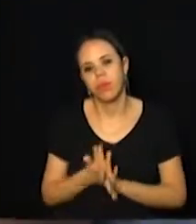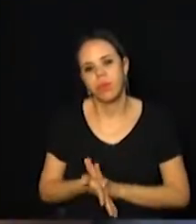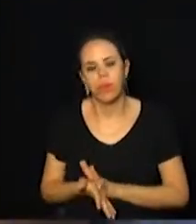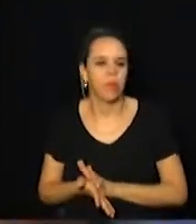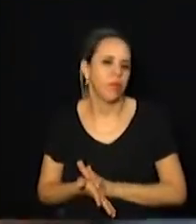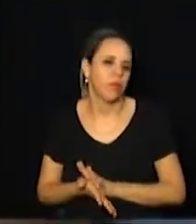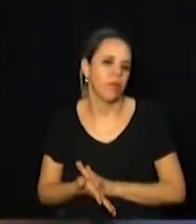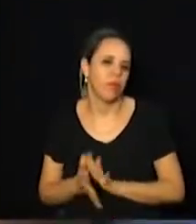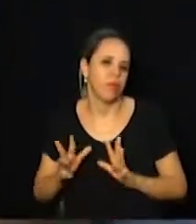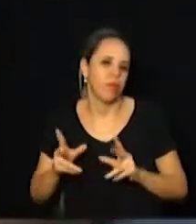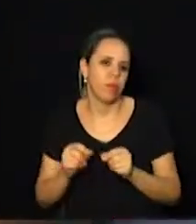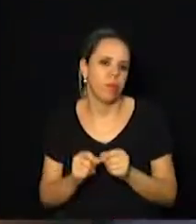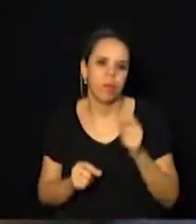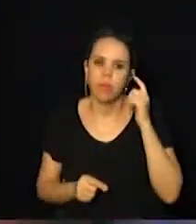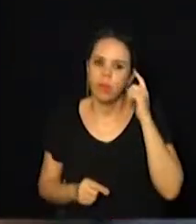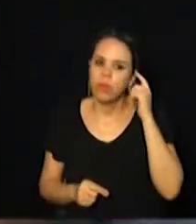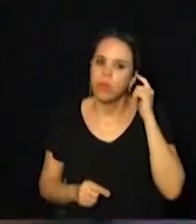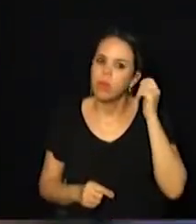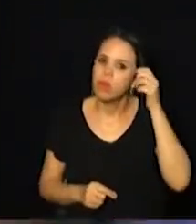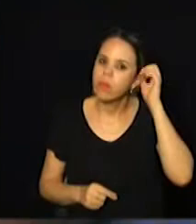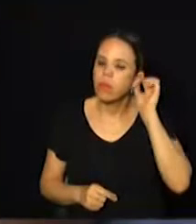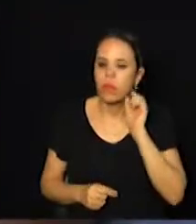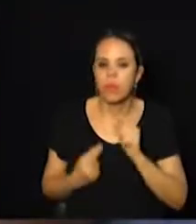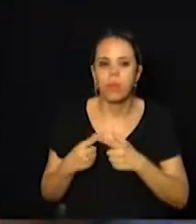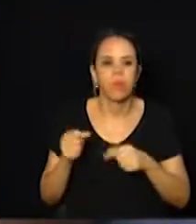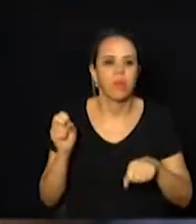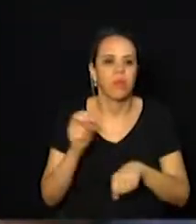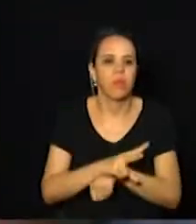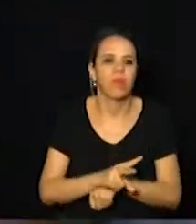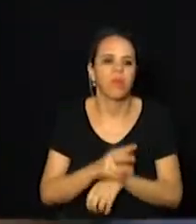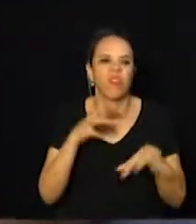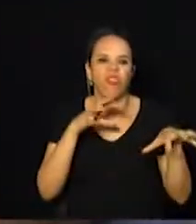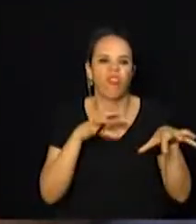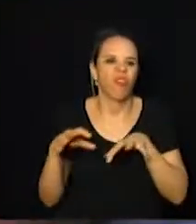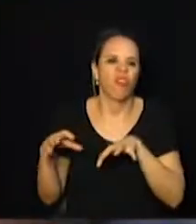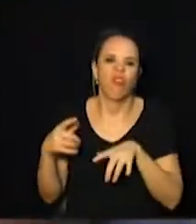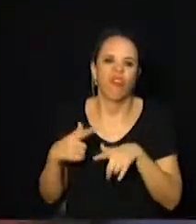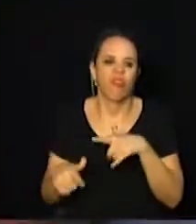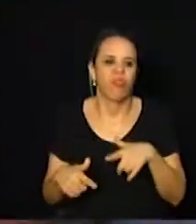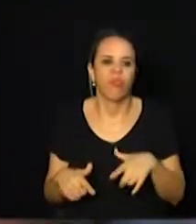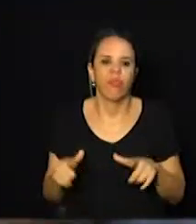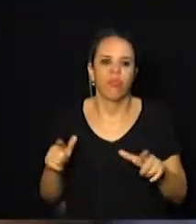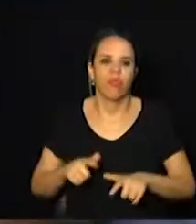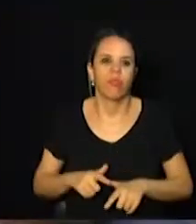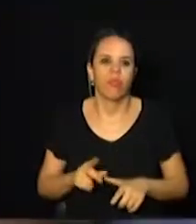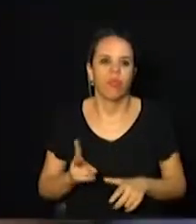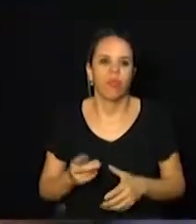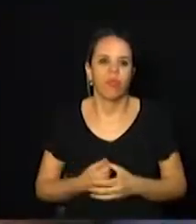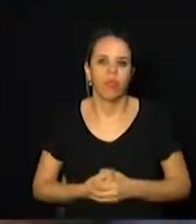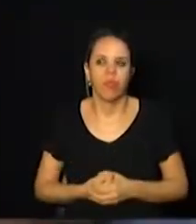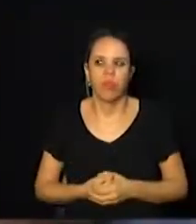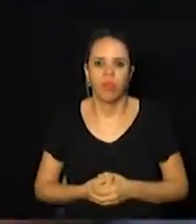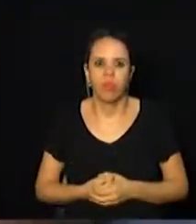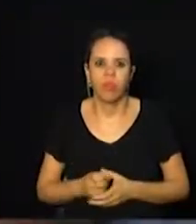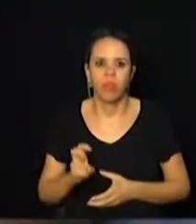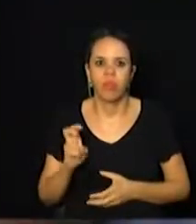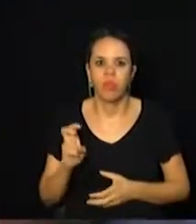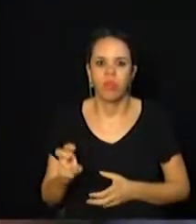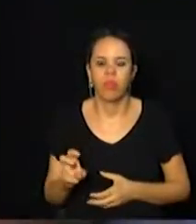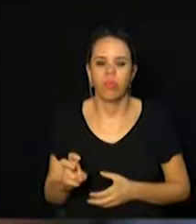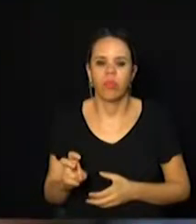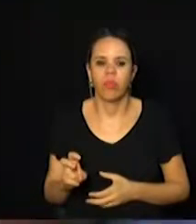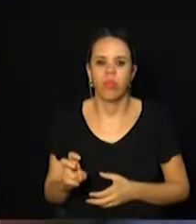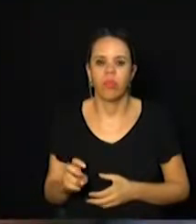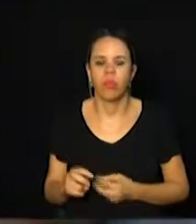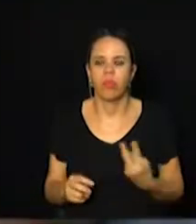porque dali sai de tudo sai lá vai sair tudo contaminação as chuvas ai Toninho espaço ele foi contaminado 5 ou